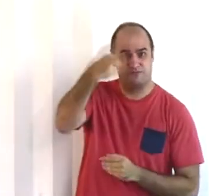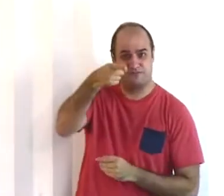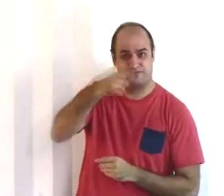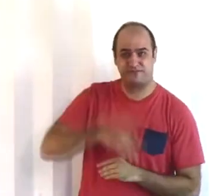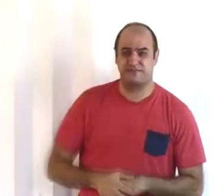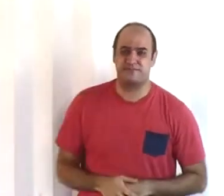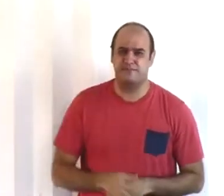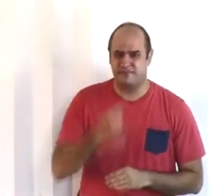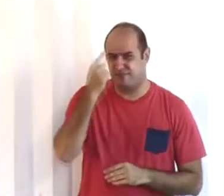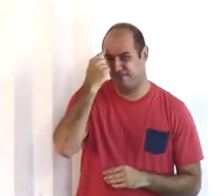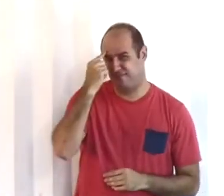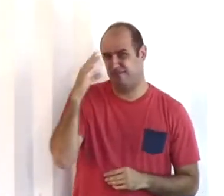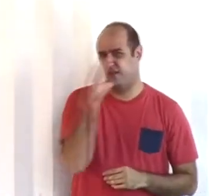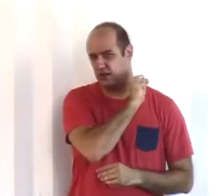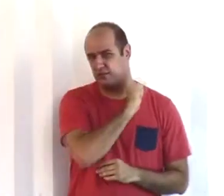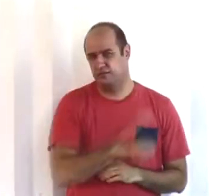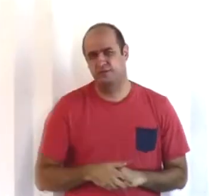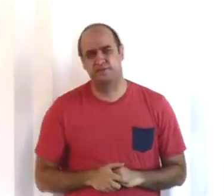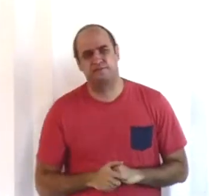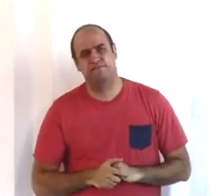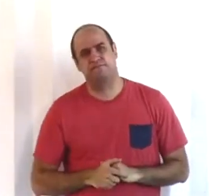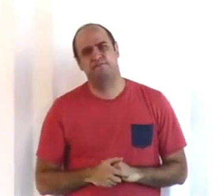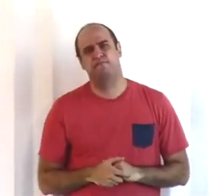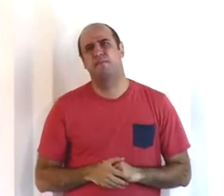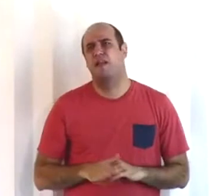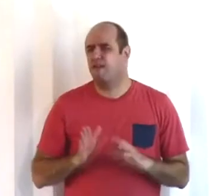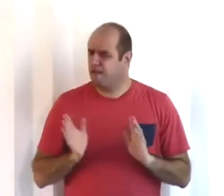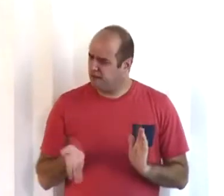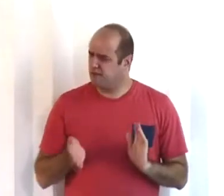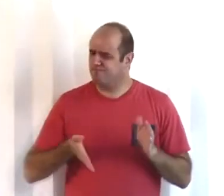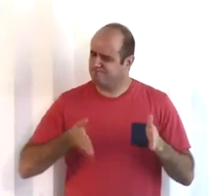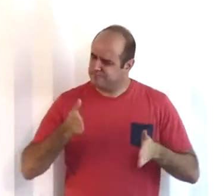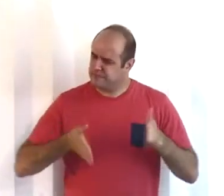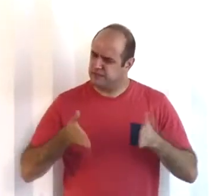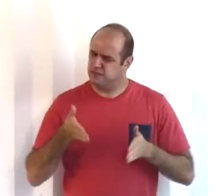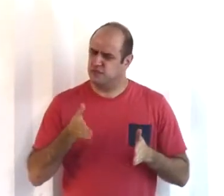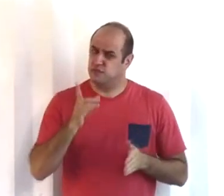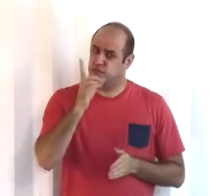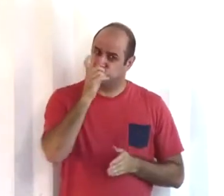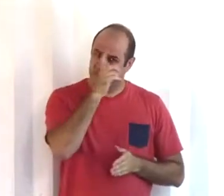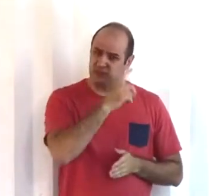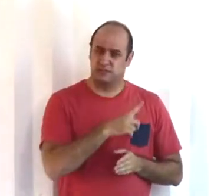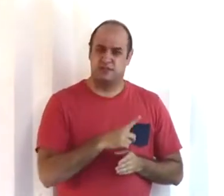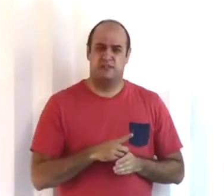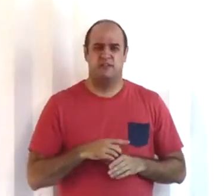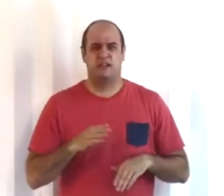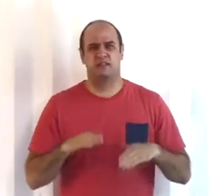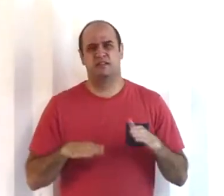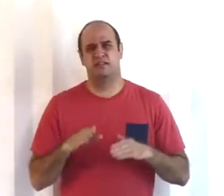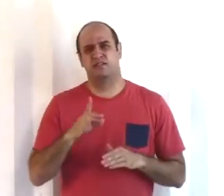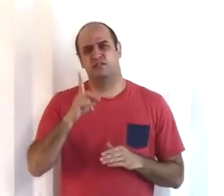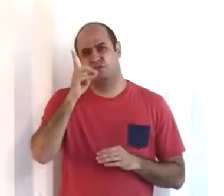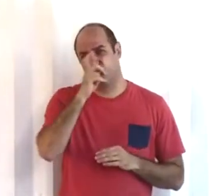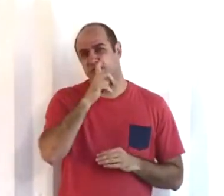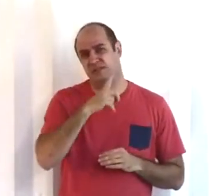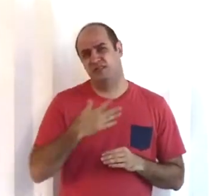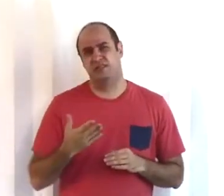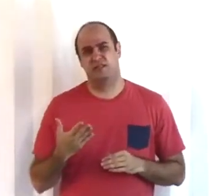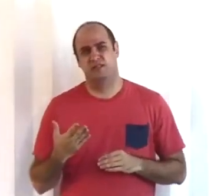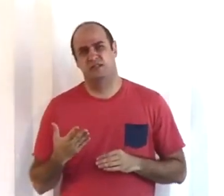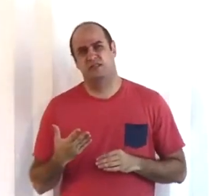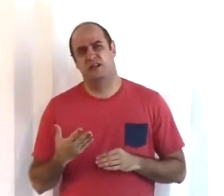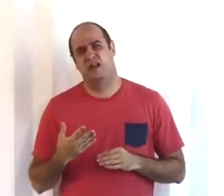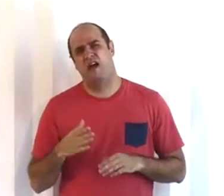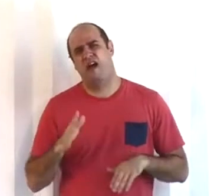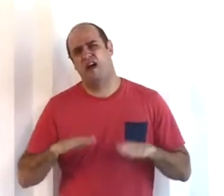nisso. Meus irmãos, são tempos tão difíceis que às vezes é melhor ficar quieto, não é? Às vezes é melhor cada um